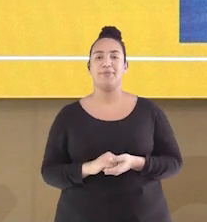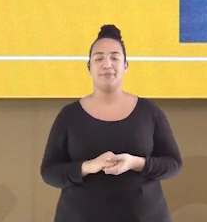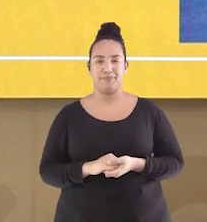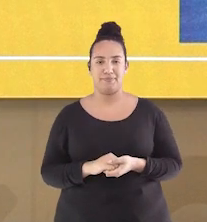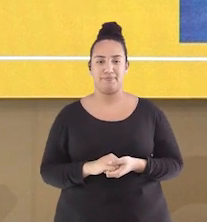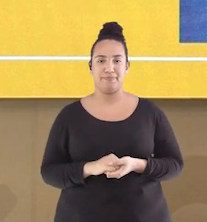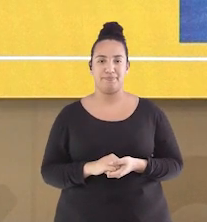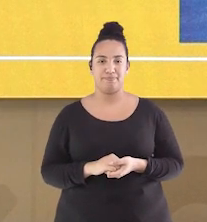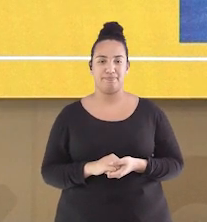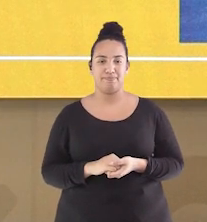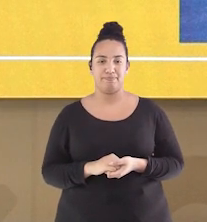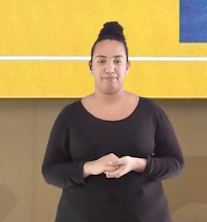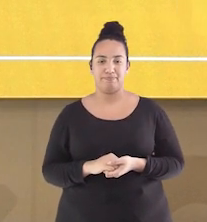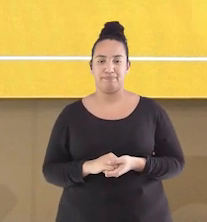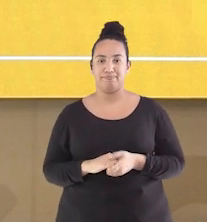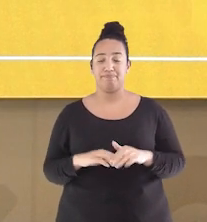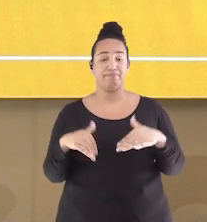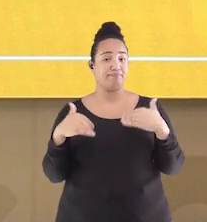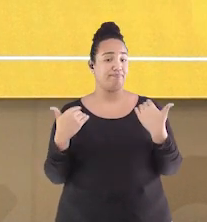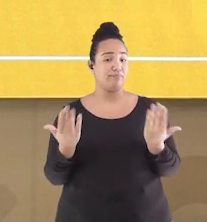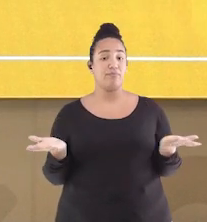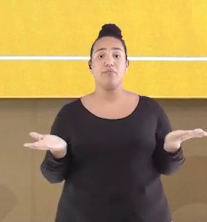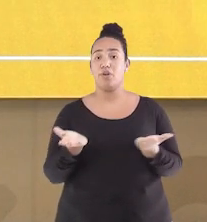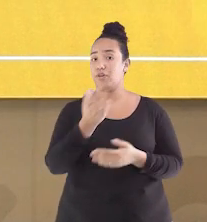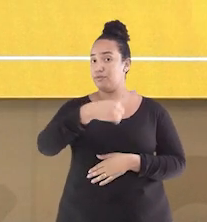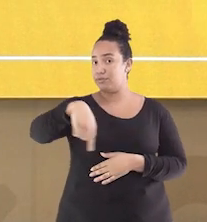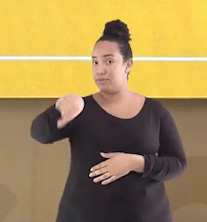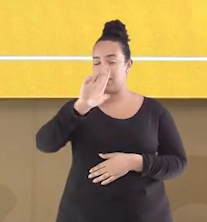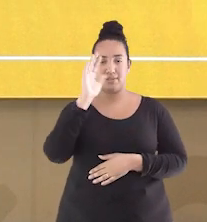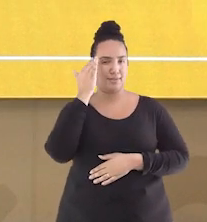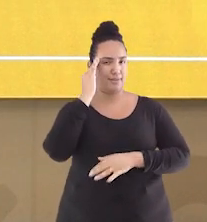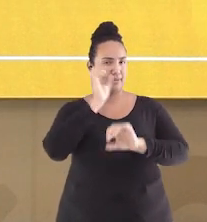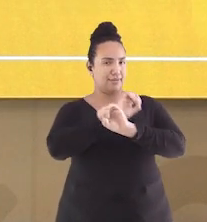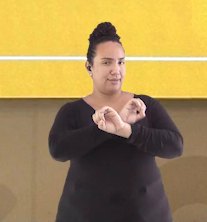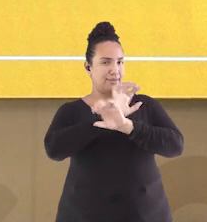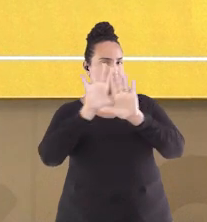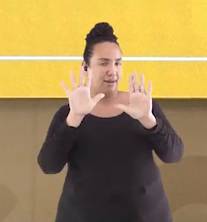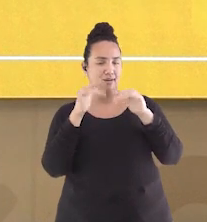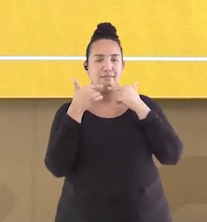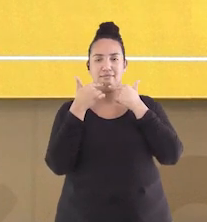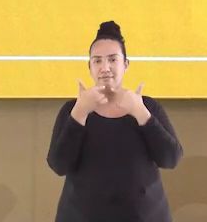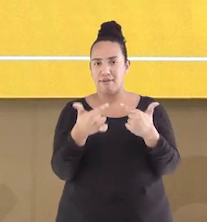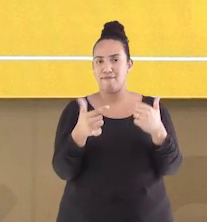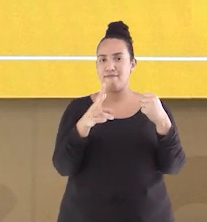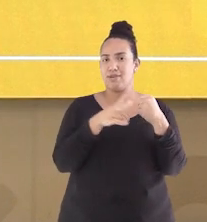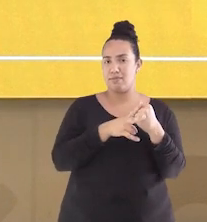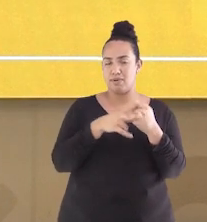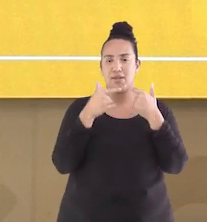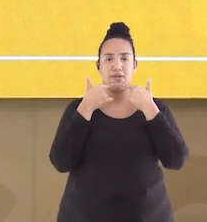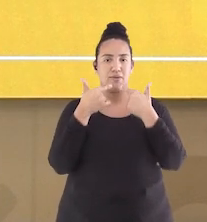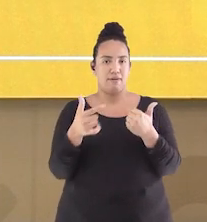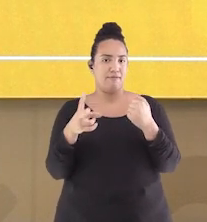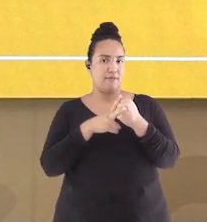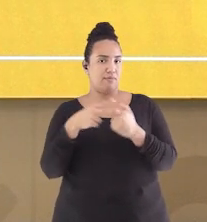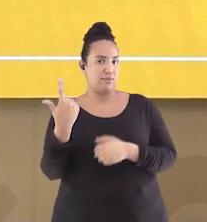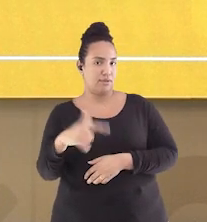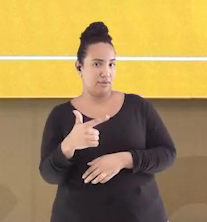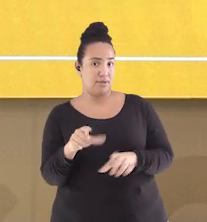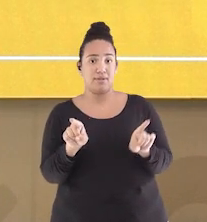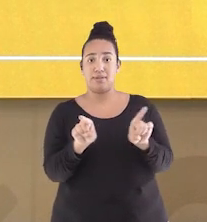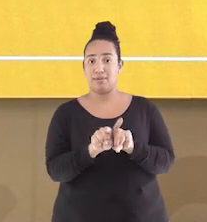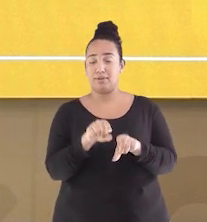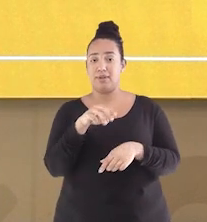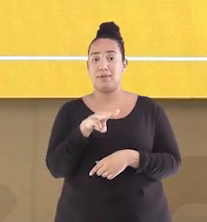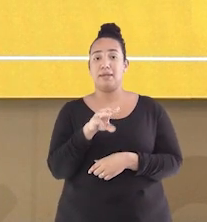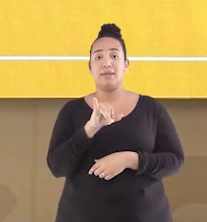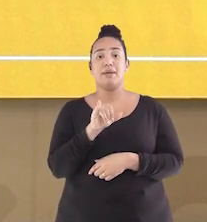interpretá-la. Agora que vocês já entenderam o que são linguagem verbal, não verbal e mista, que